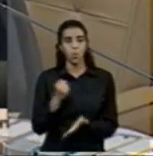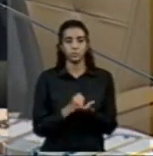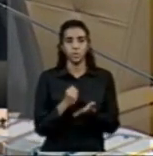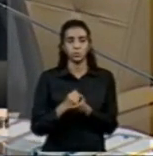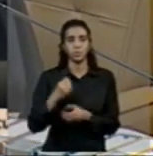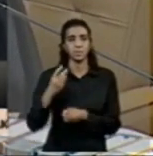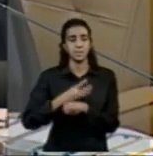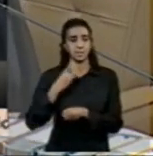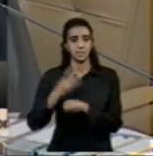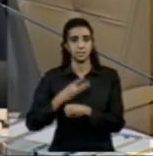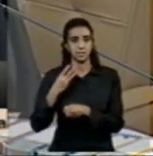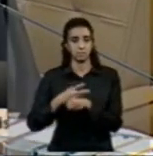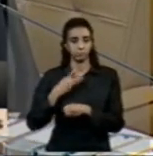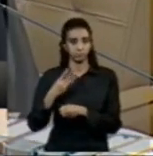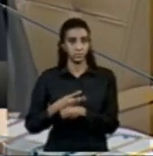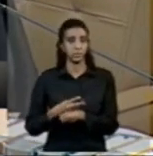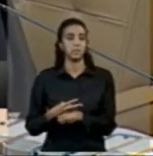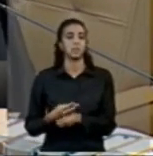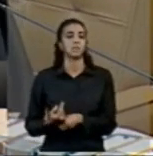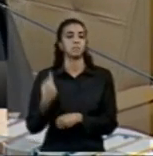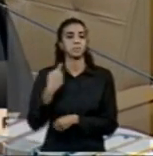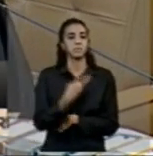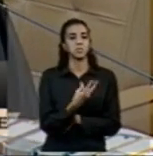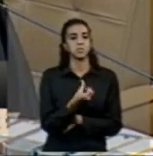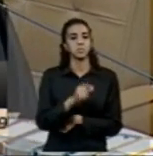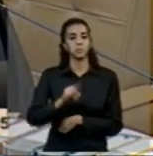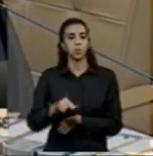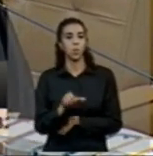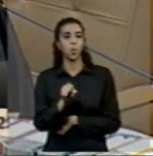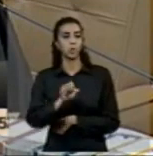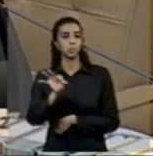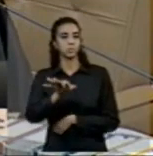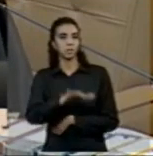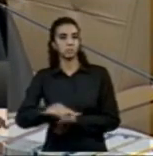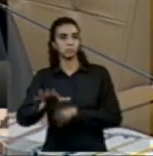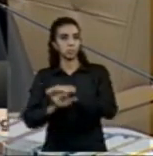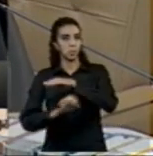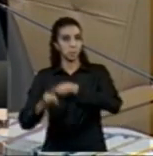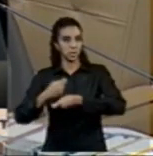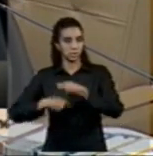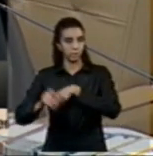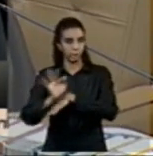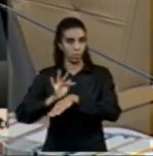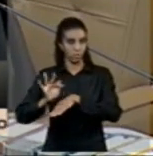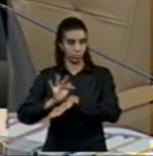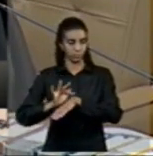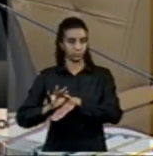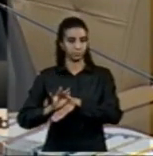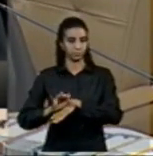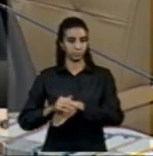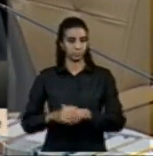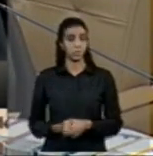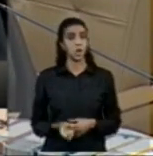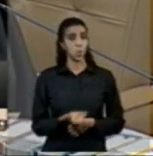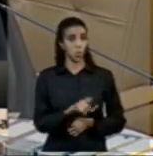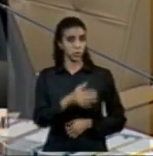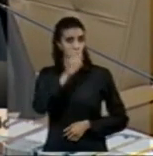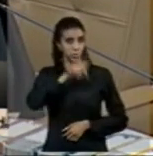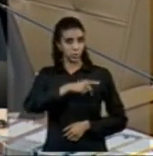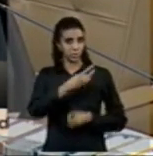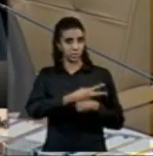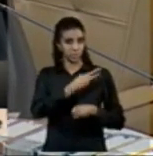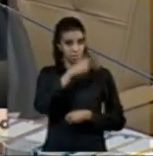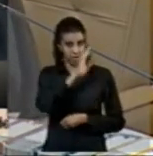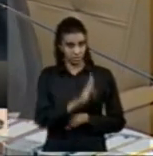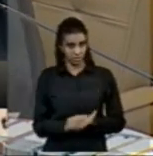terceirizada alcançava 26,8% do mercado de trabalho formal brasileiro. O número de terceirizados no